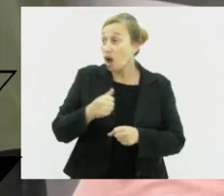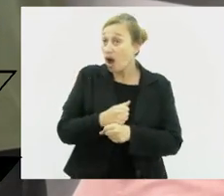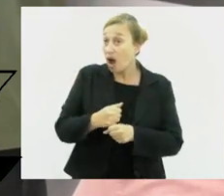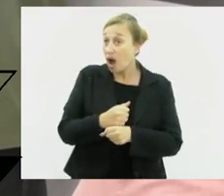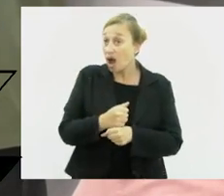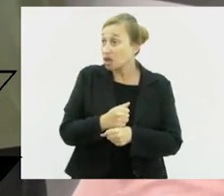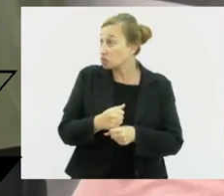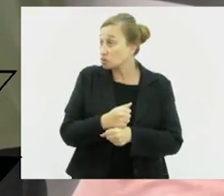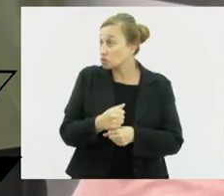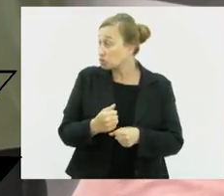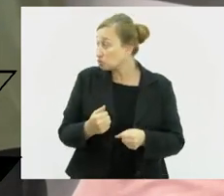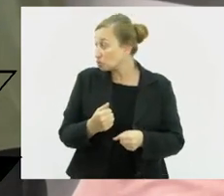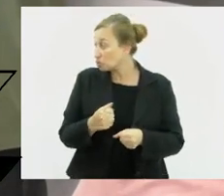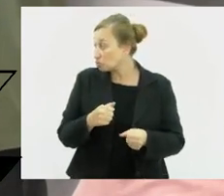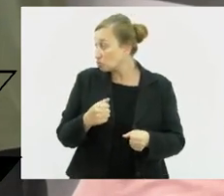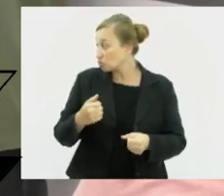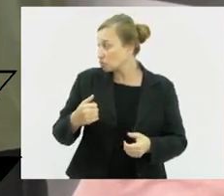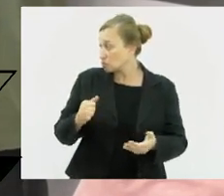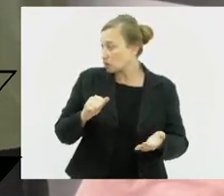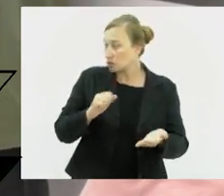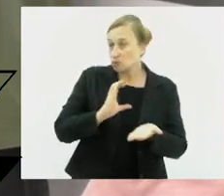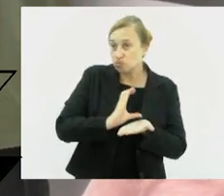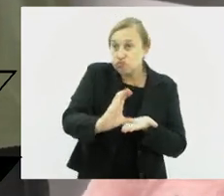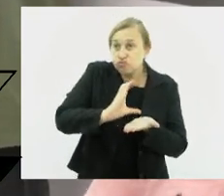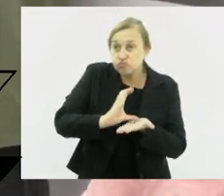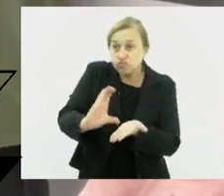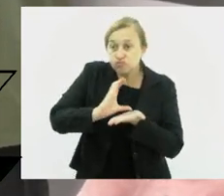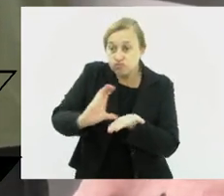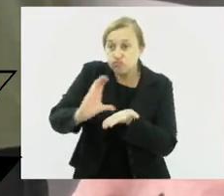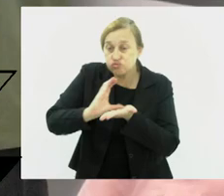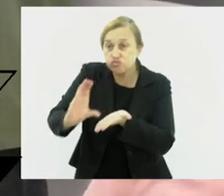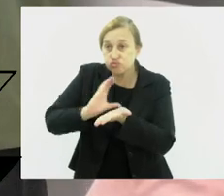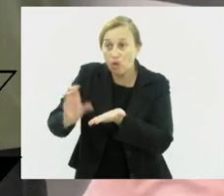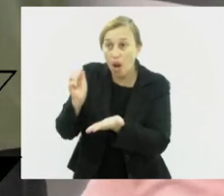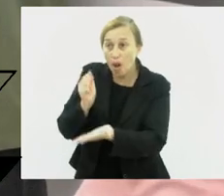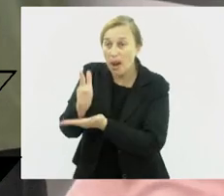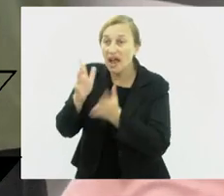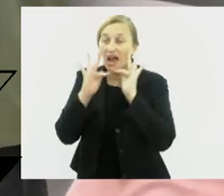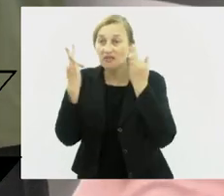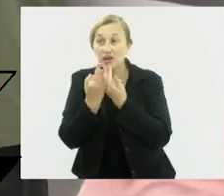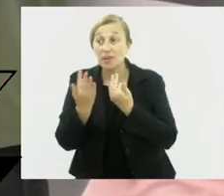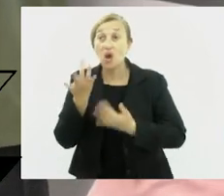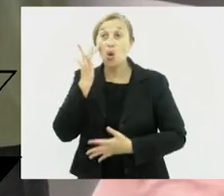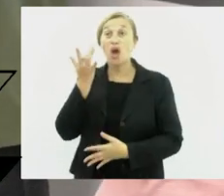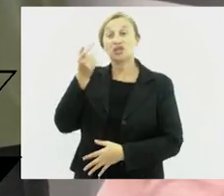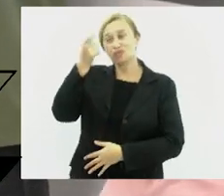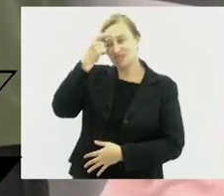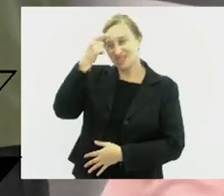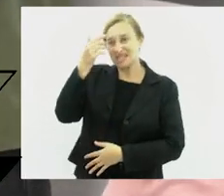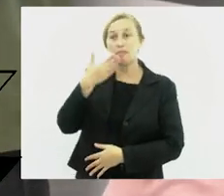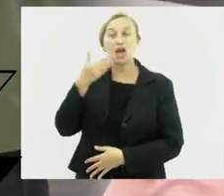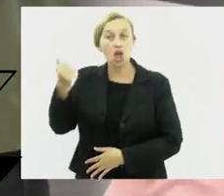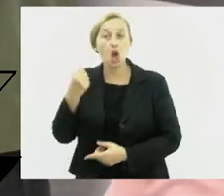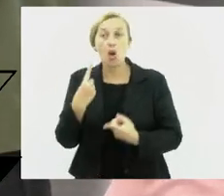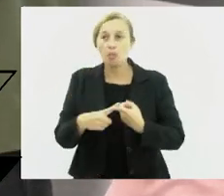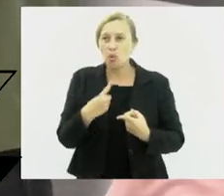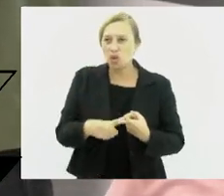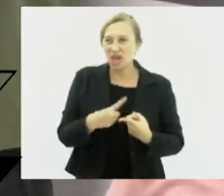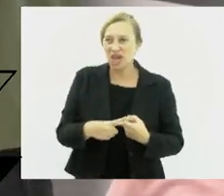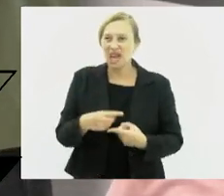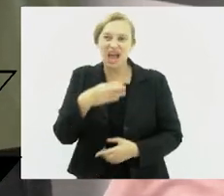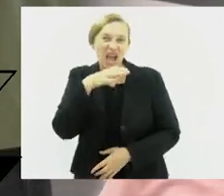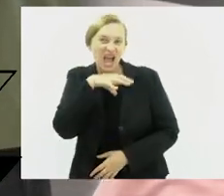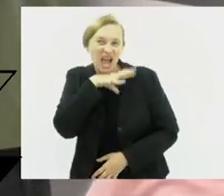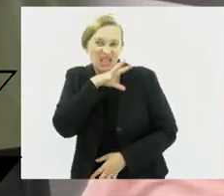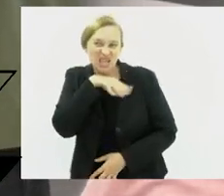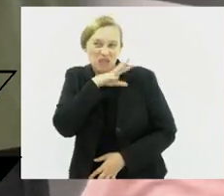durante 13 anos a família. E aí eu acho que as pessoas vão passar a ter um pouquinho mais de noção. Porque animal bravio não é